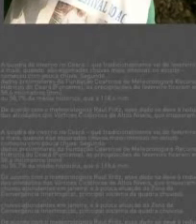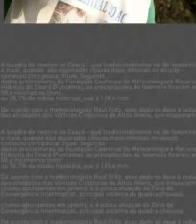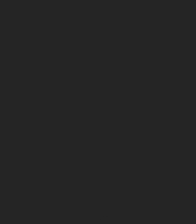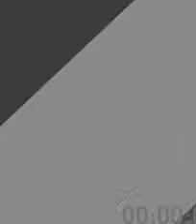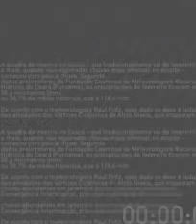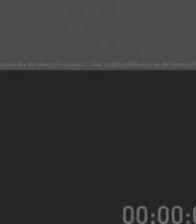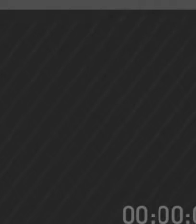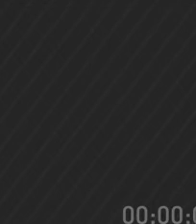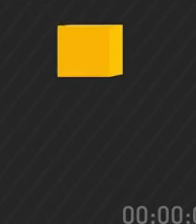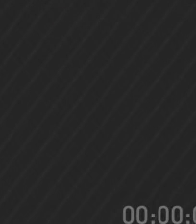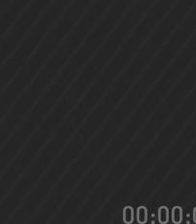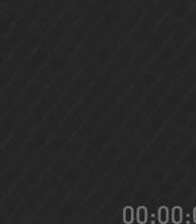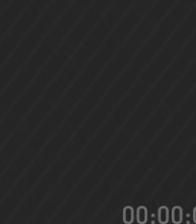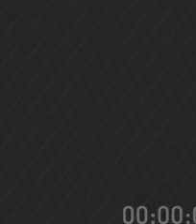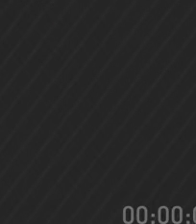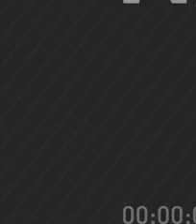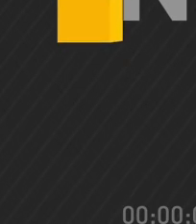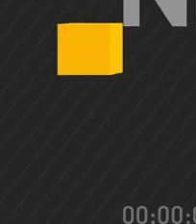ae